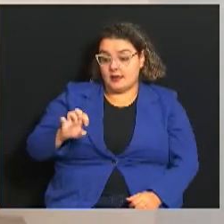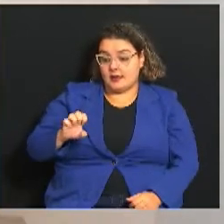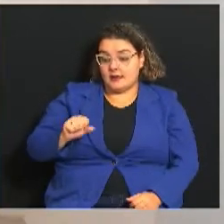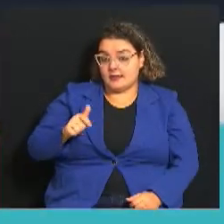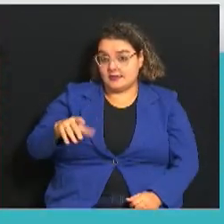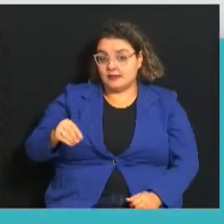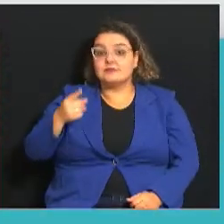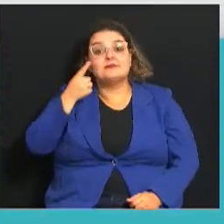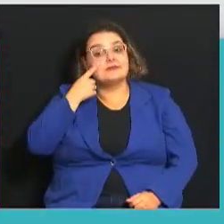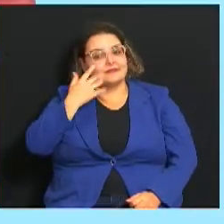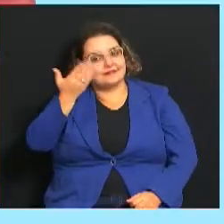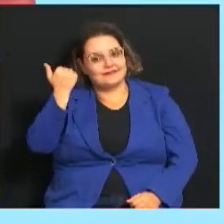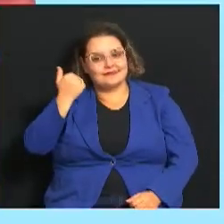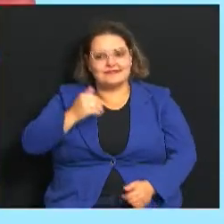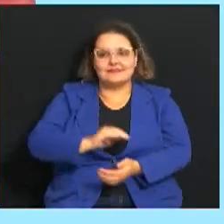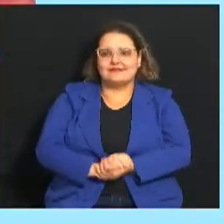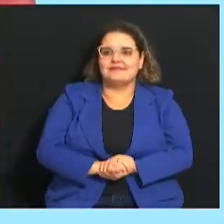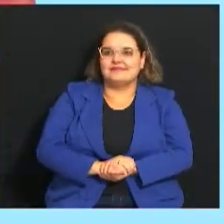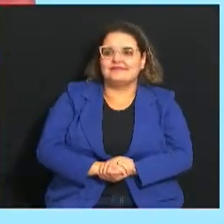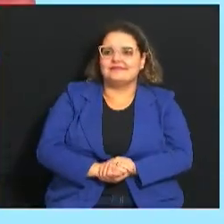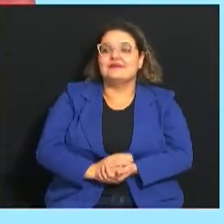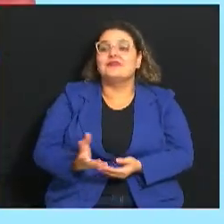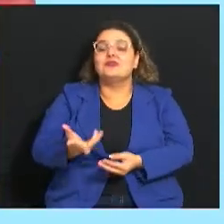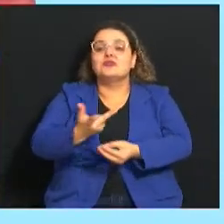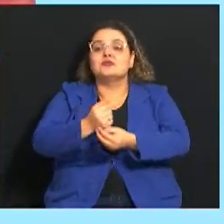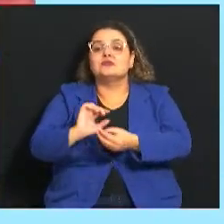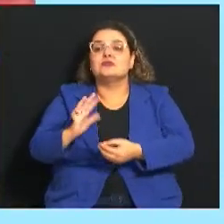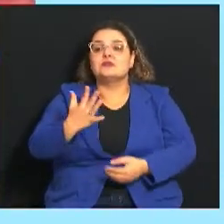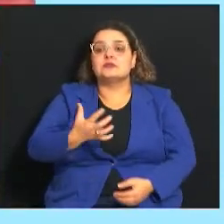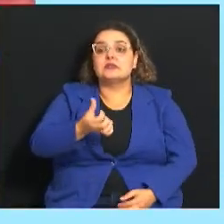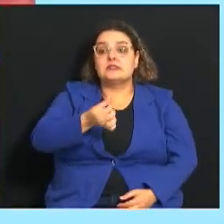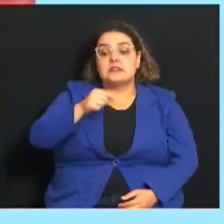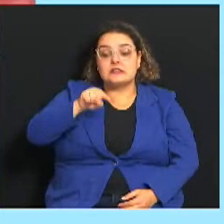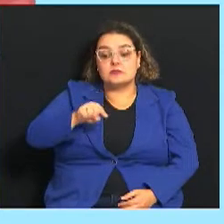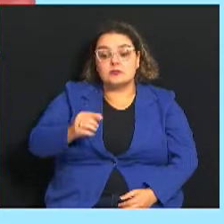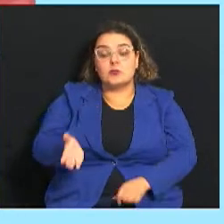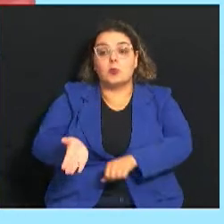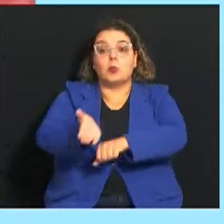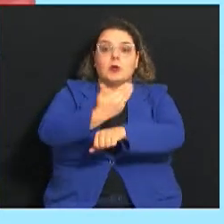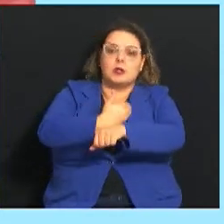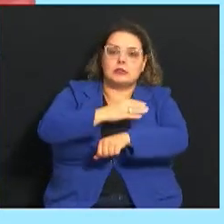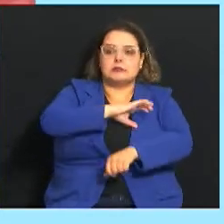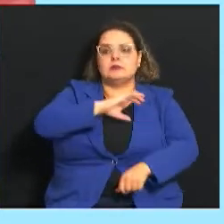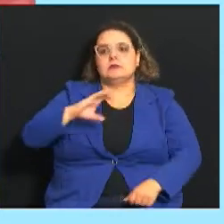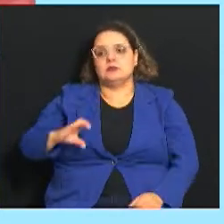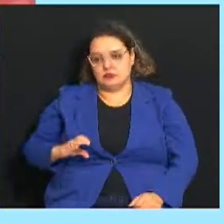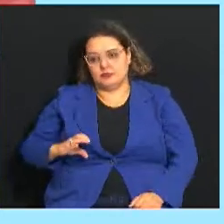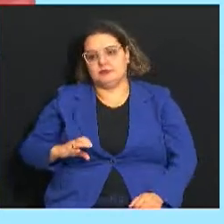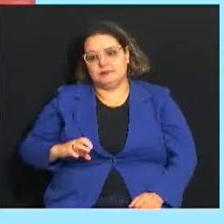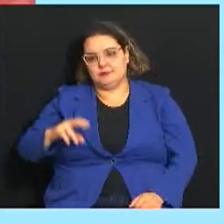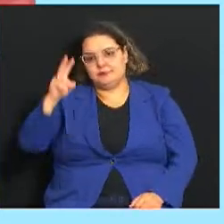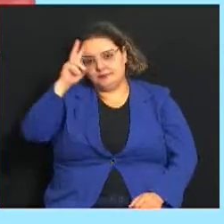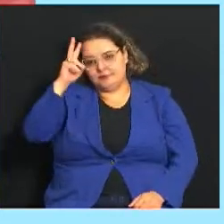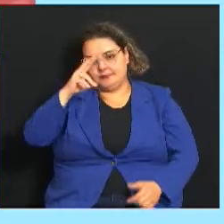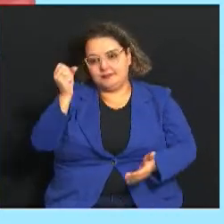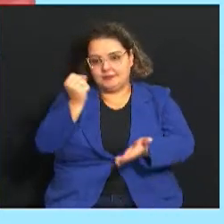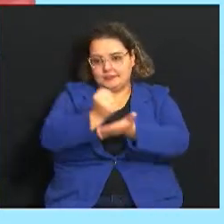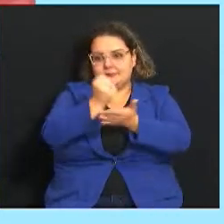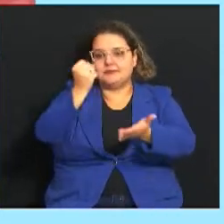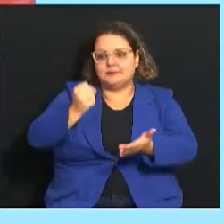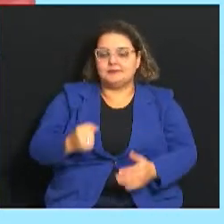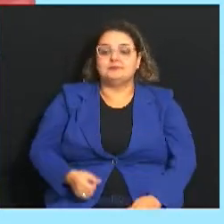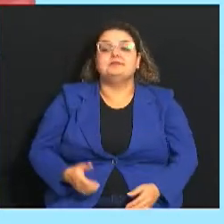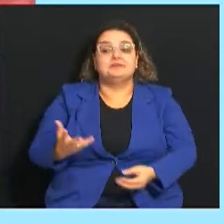aí, bora! O artesanato surgiu em 6.000 anos antes de Cristo, segundo registros históricos. O artesão